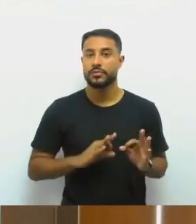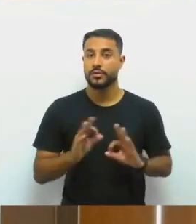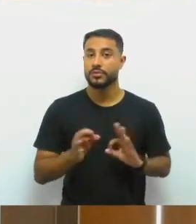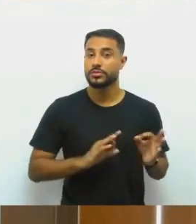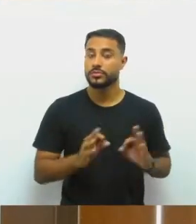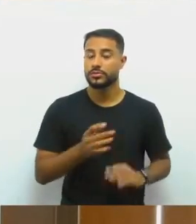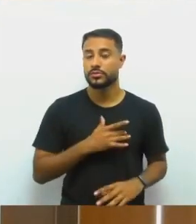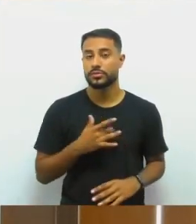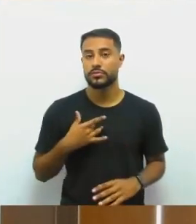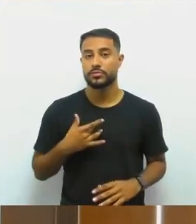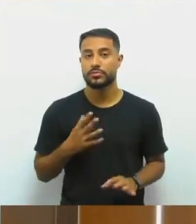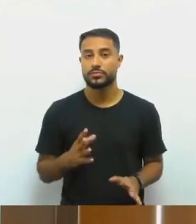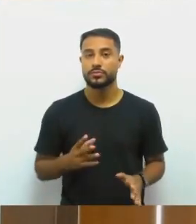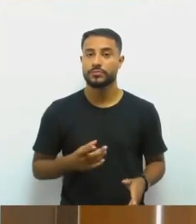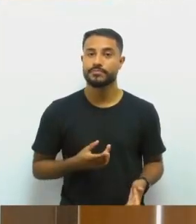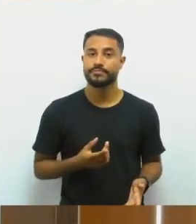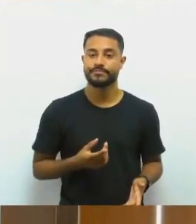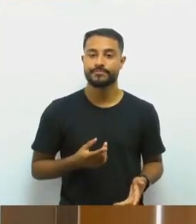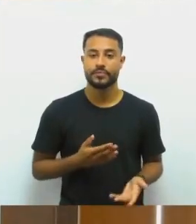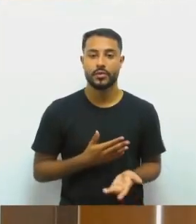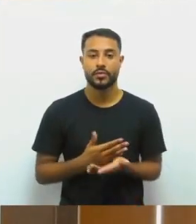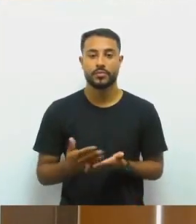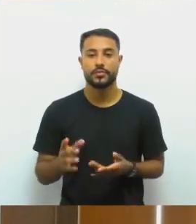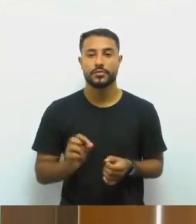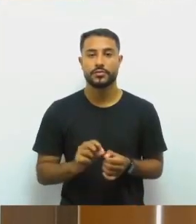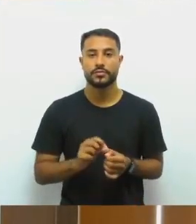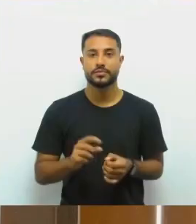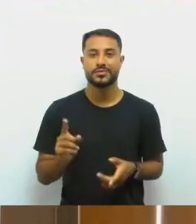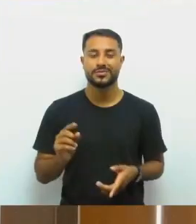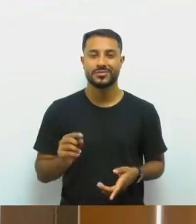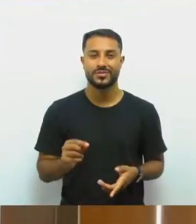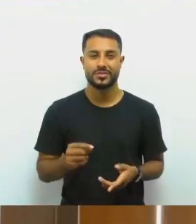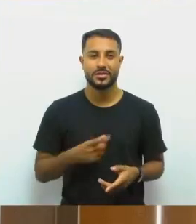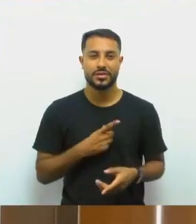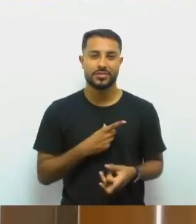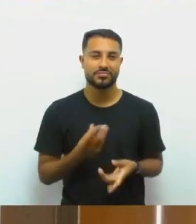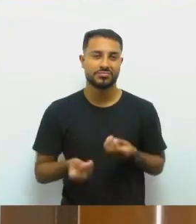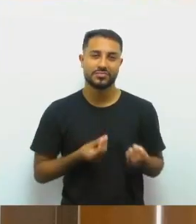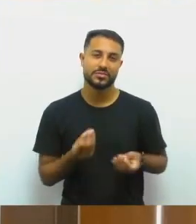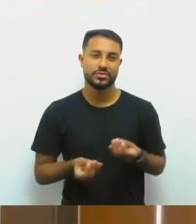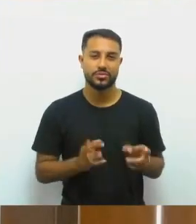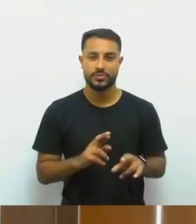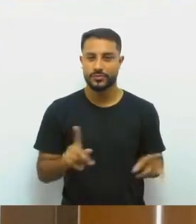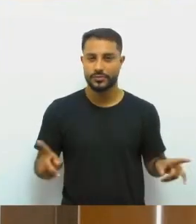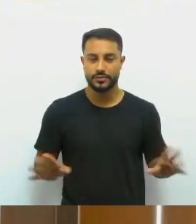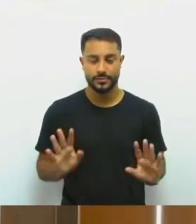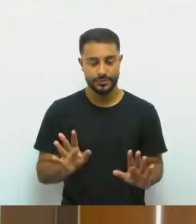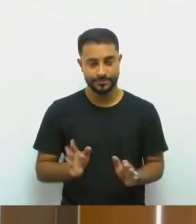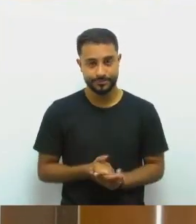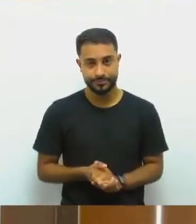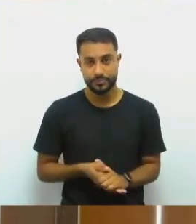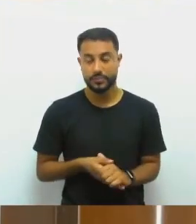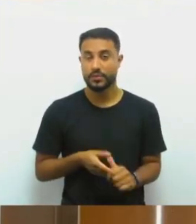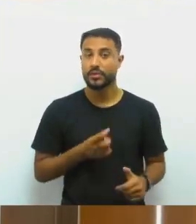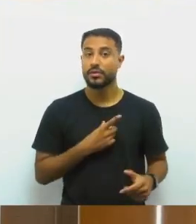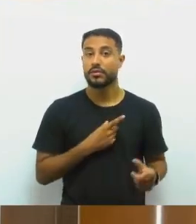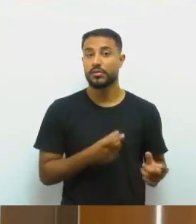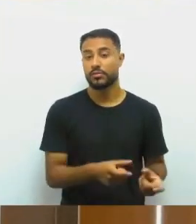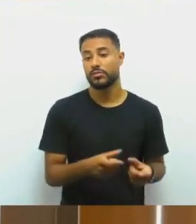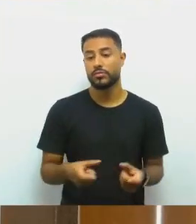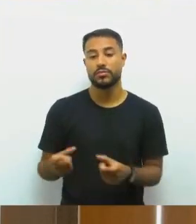e começa a ter o acompanhamento. Mas em alguns locais, não